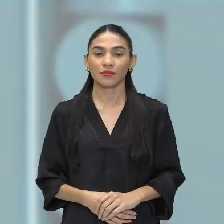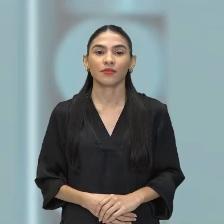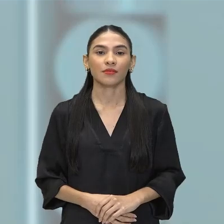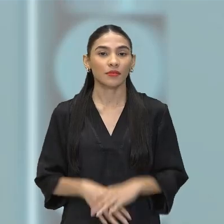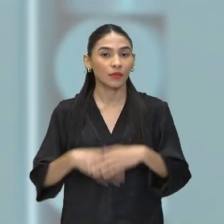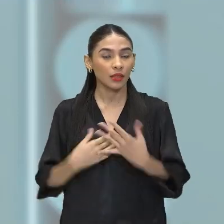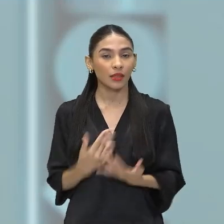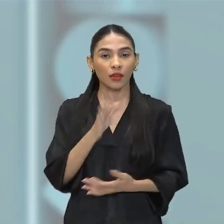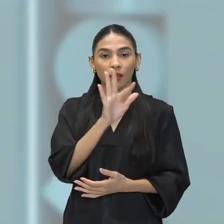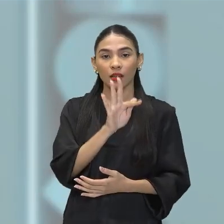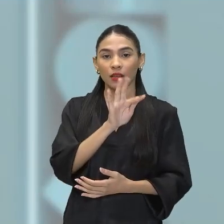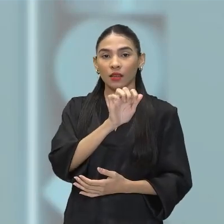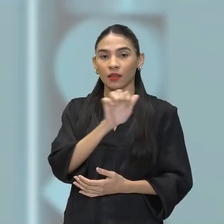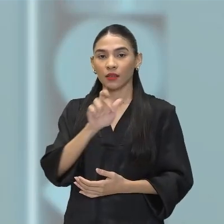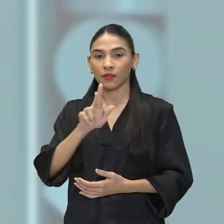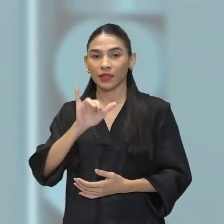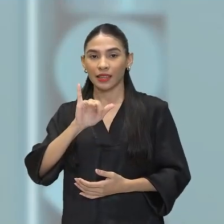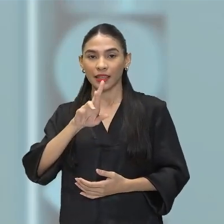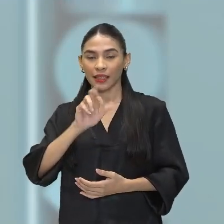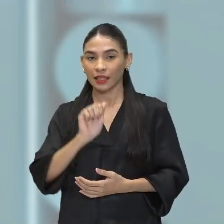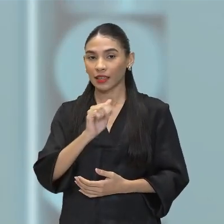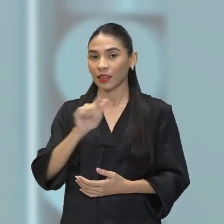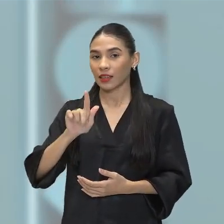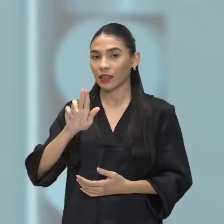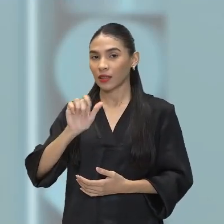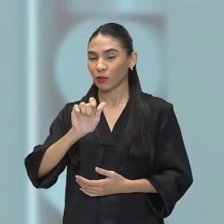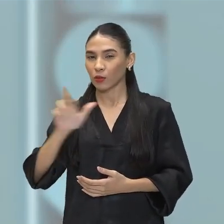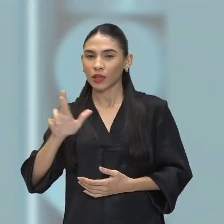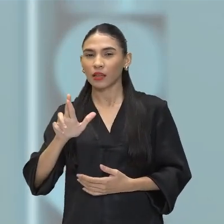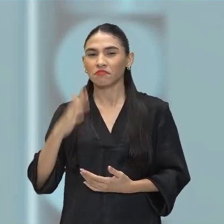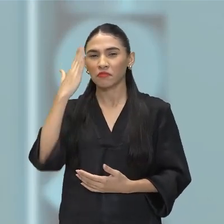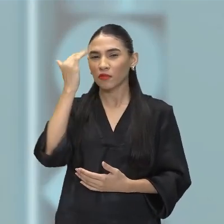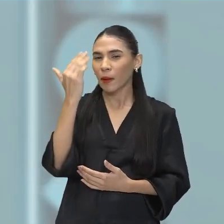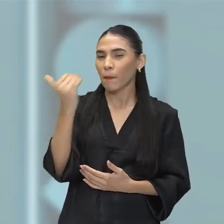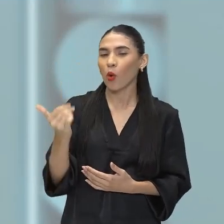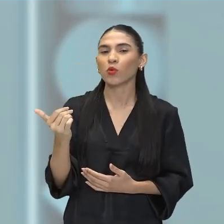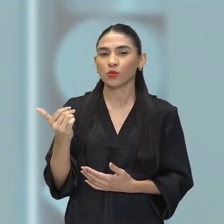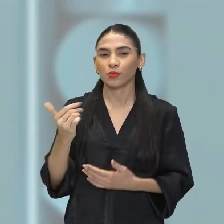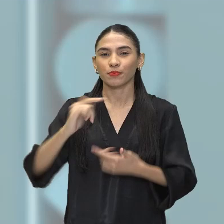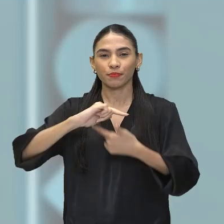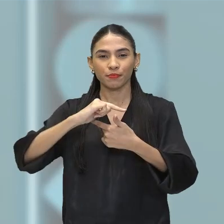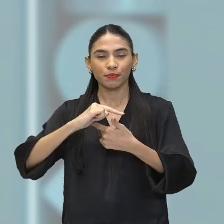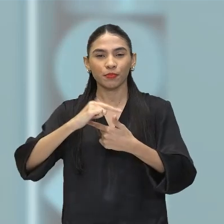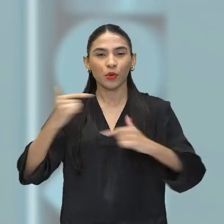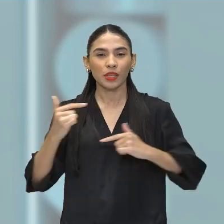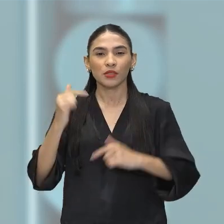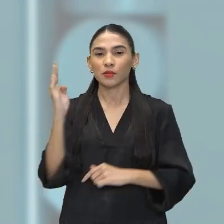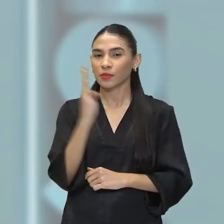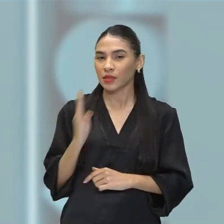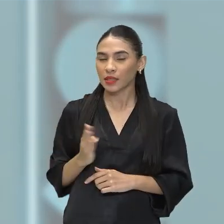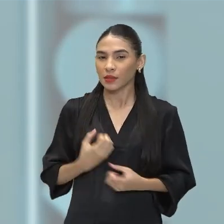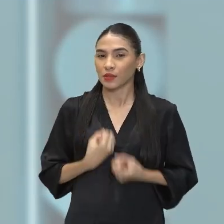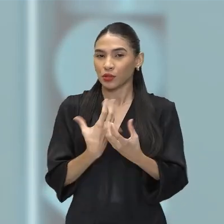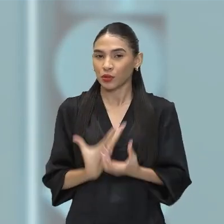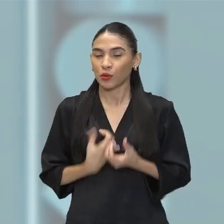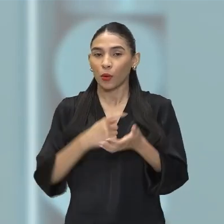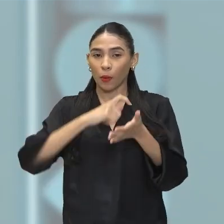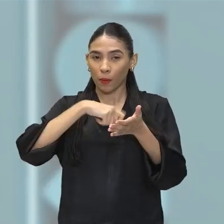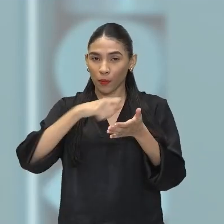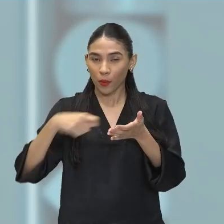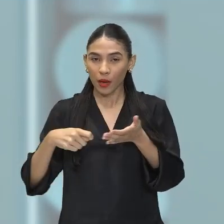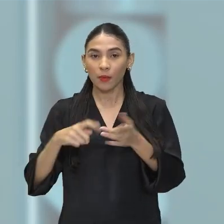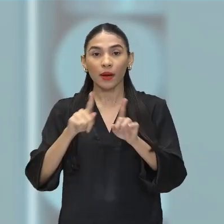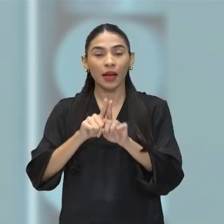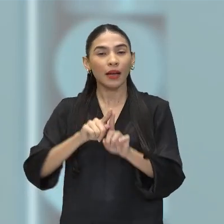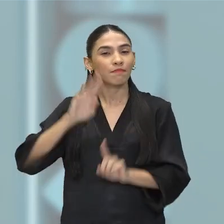Ferreira Goulart, grande autor do modernismo brasileiro, autor, escritor de poemas, é um autor que se